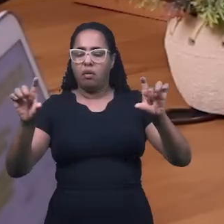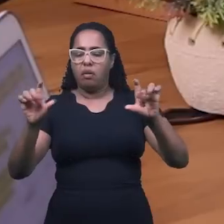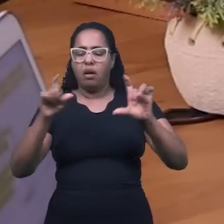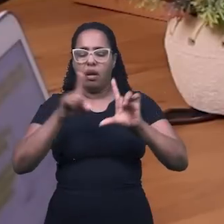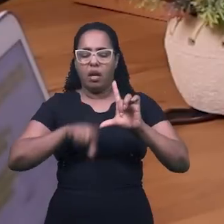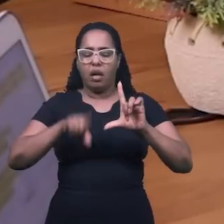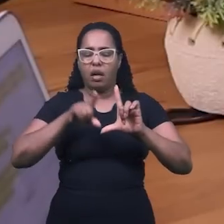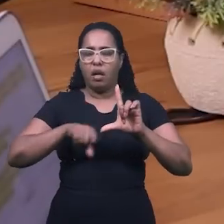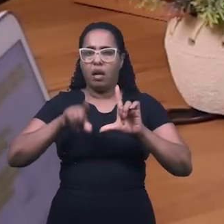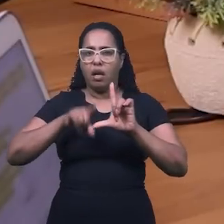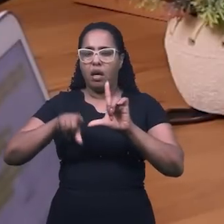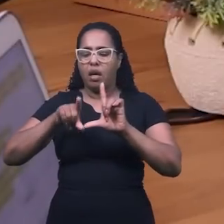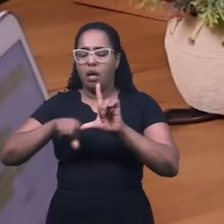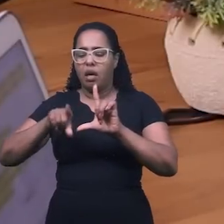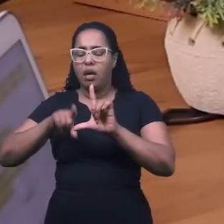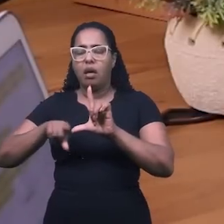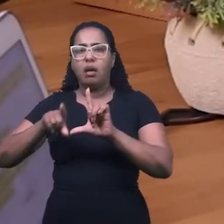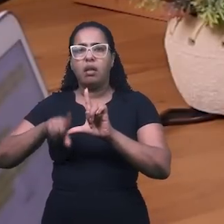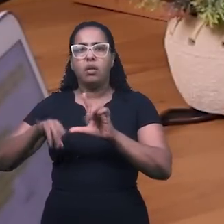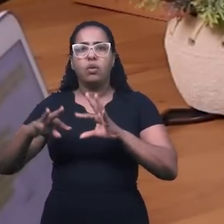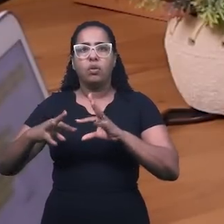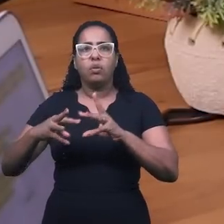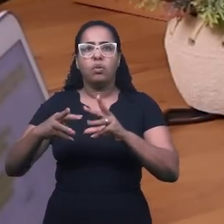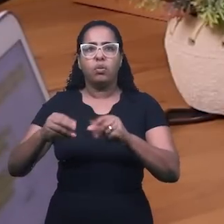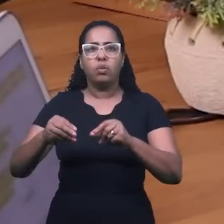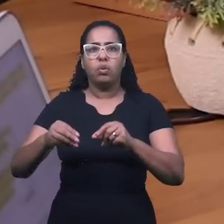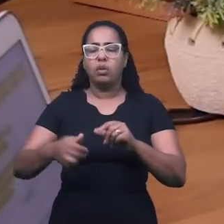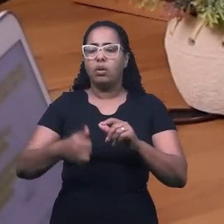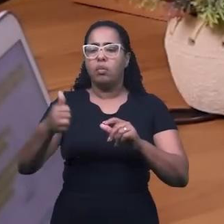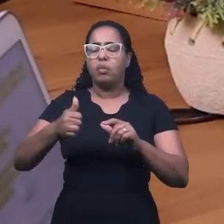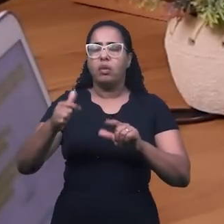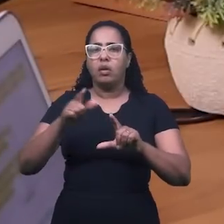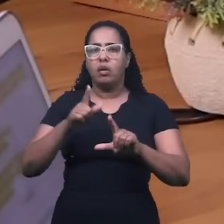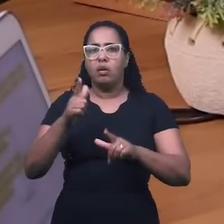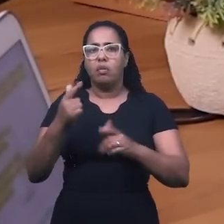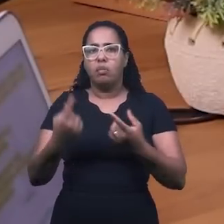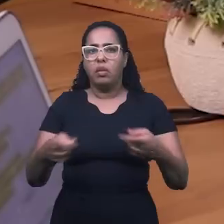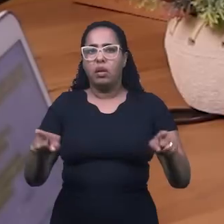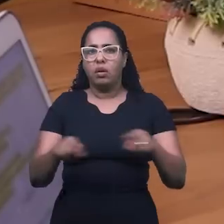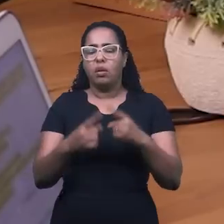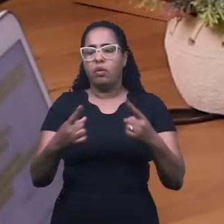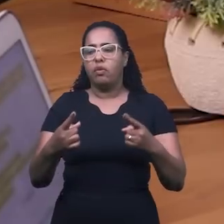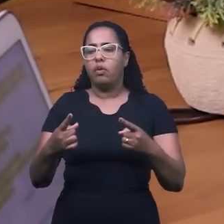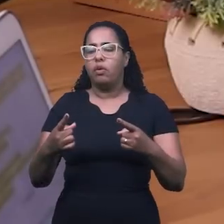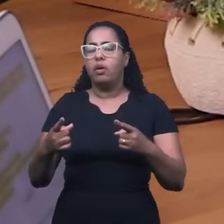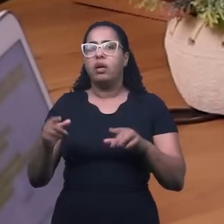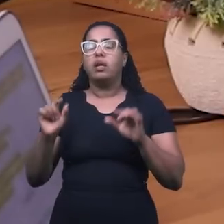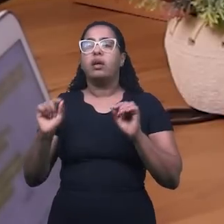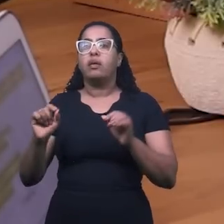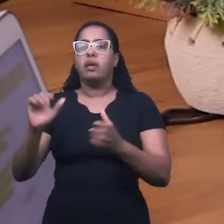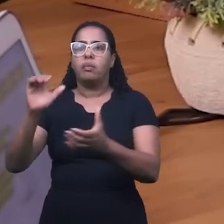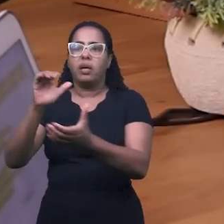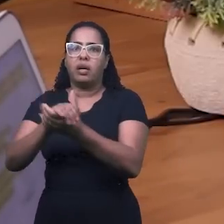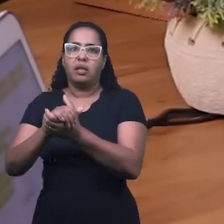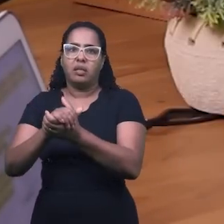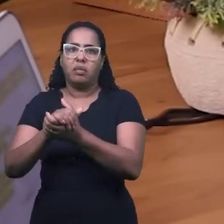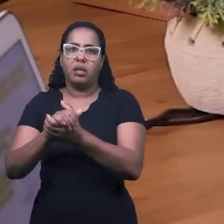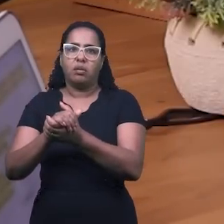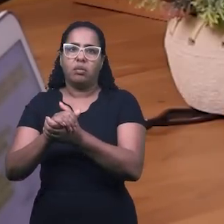o coro, e veio a letra, e veio tudo. E aí eu fiz o primeiro louvor, e era um louvor para